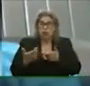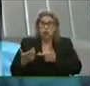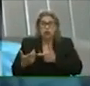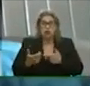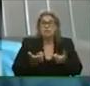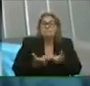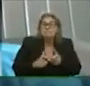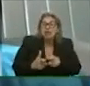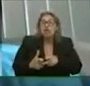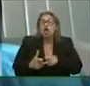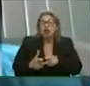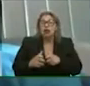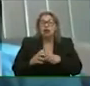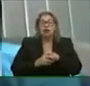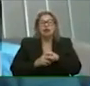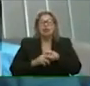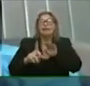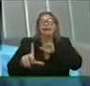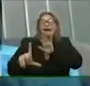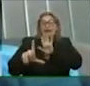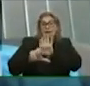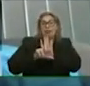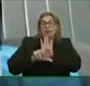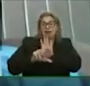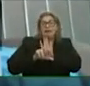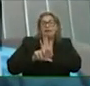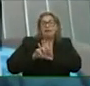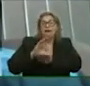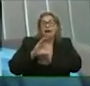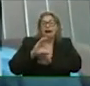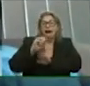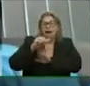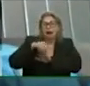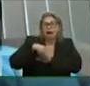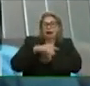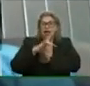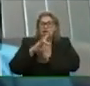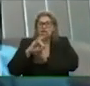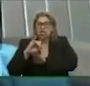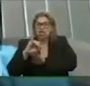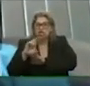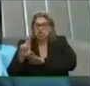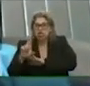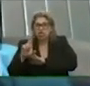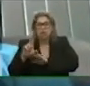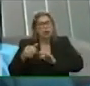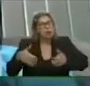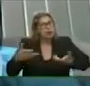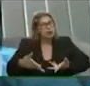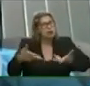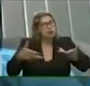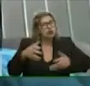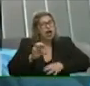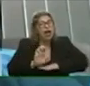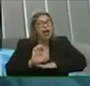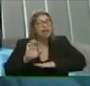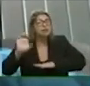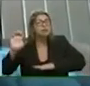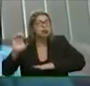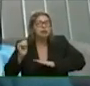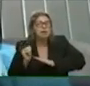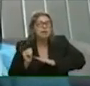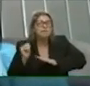desenvolvimento. A Lei Candir foi uma lei que incentivou as exportações. O Brasil